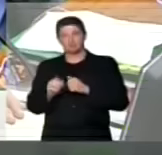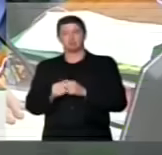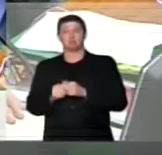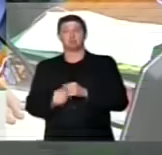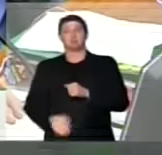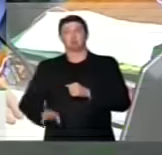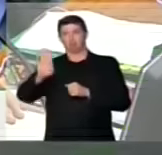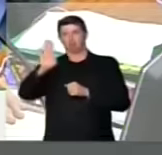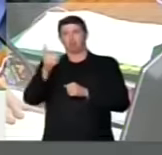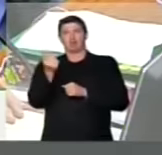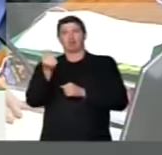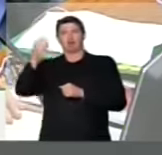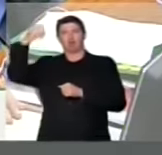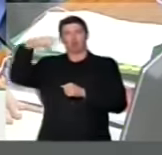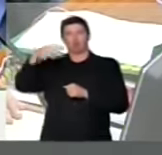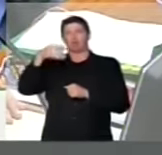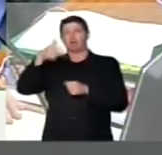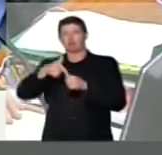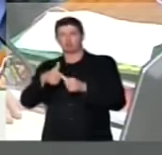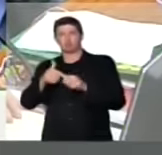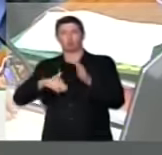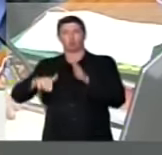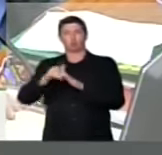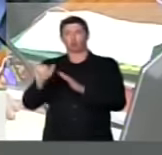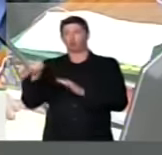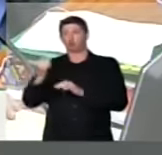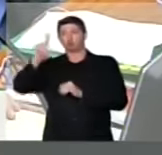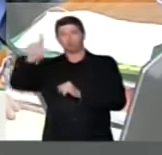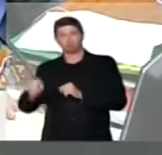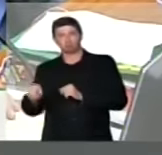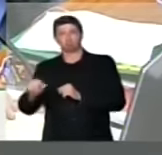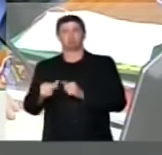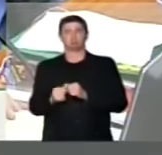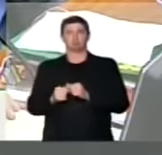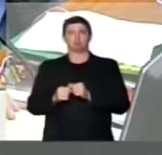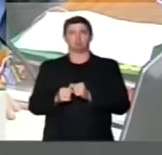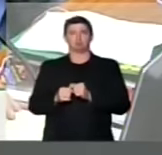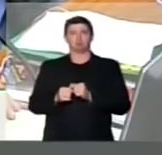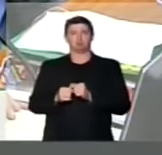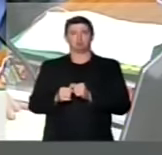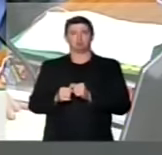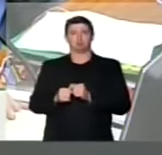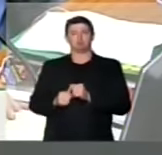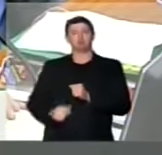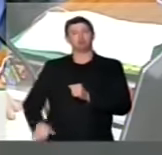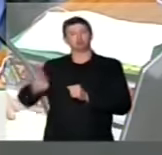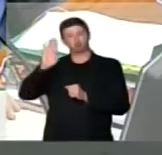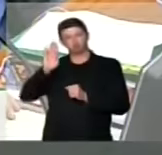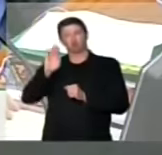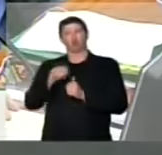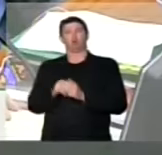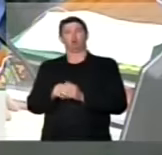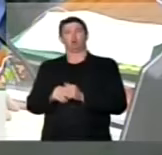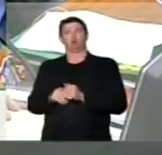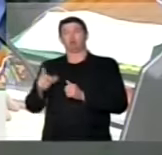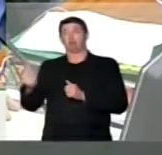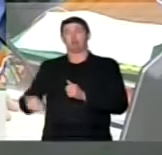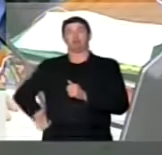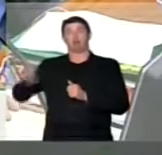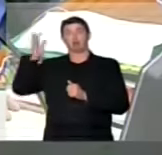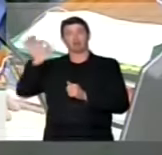prometeu reduzir as contas de luz, a taxa de juros, controlar a inflação, que jurou que não haveria tarifaço, que